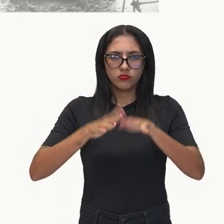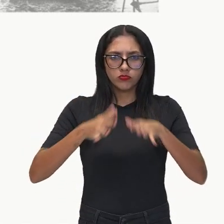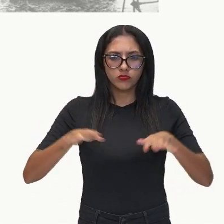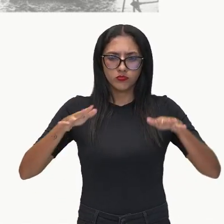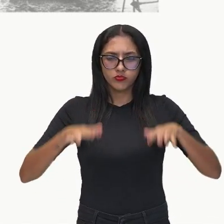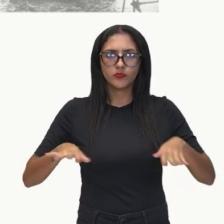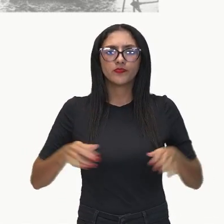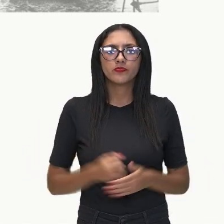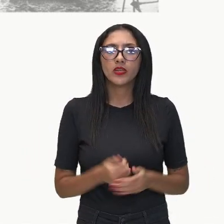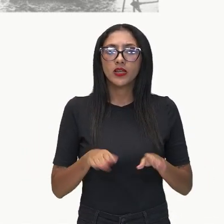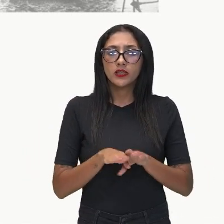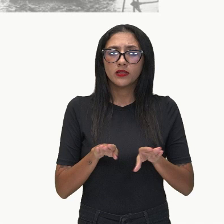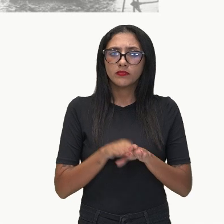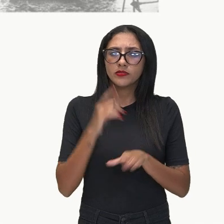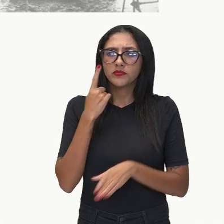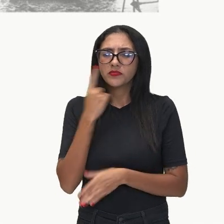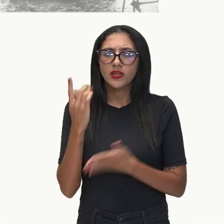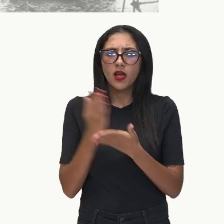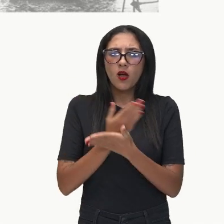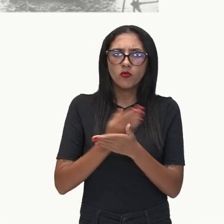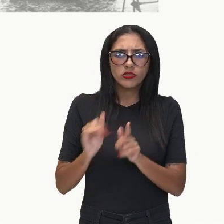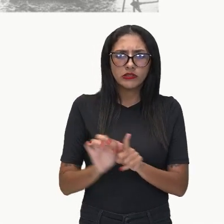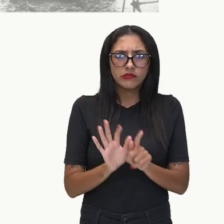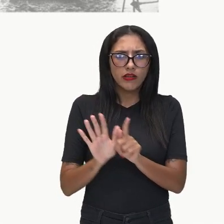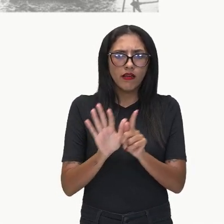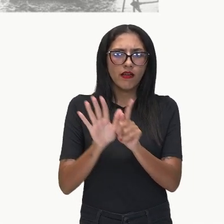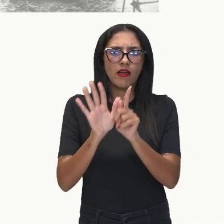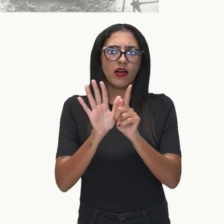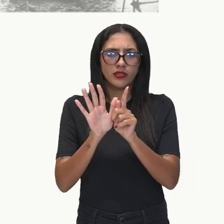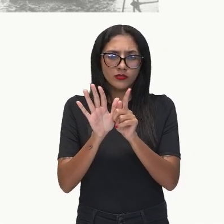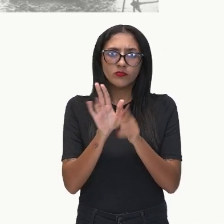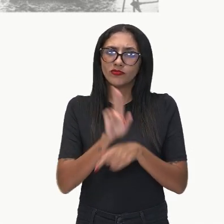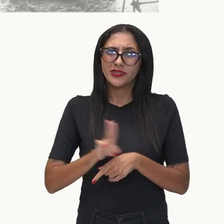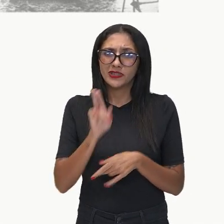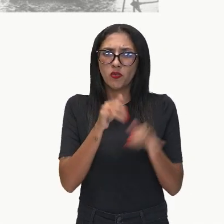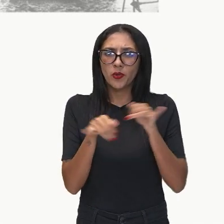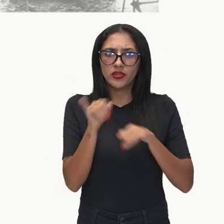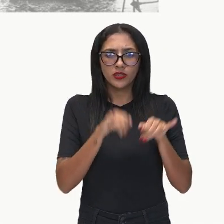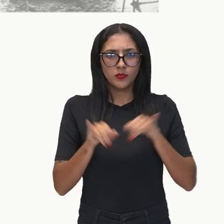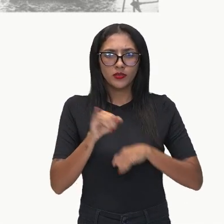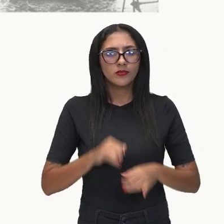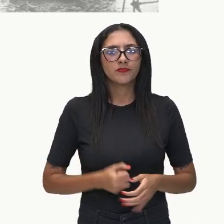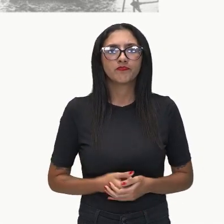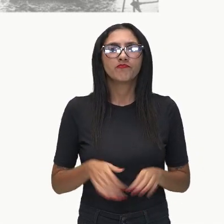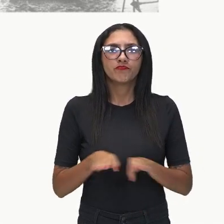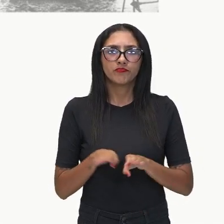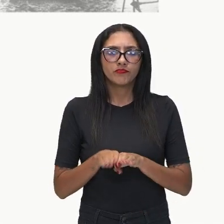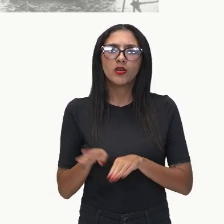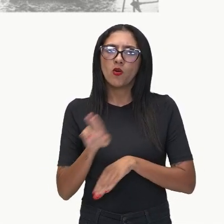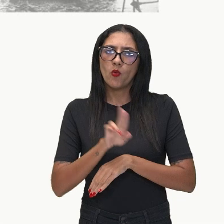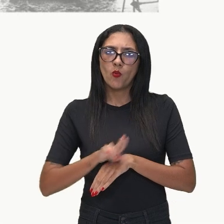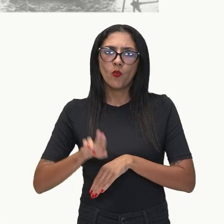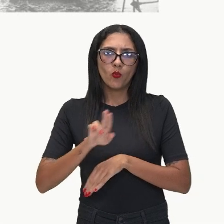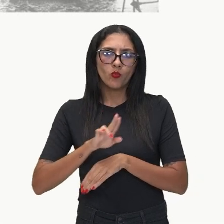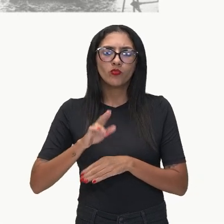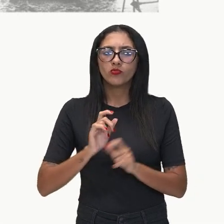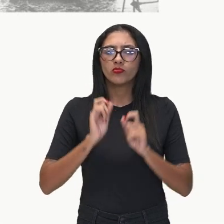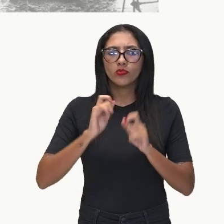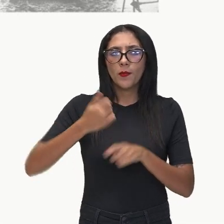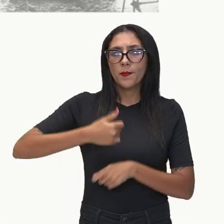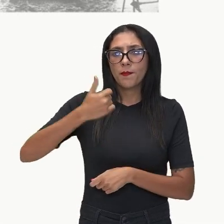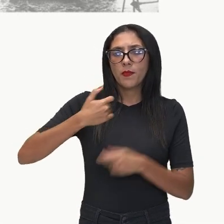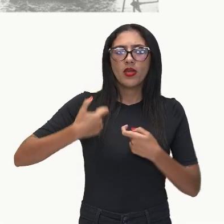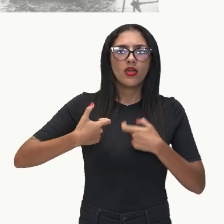gases, esses gases aqui como arma, tá? Como arma química, e também nós tivemos lá na Primeira Guerra